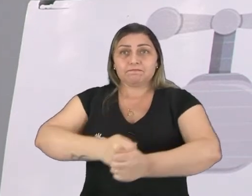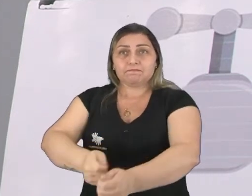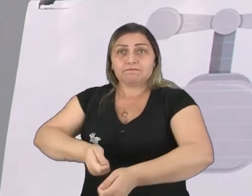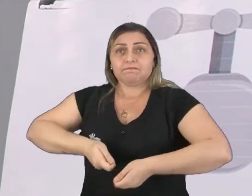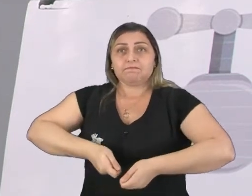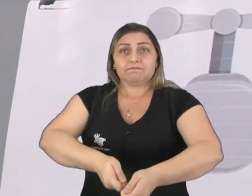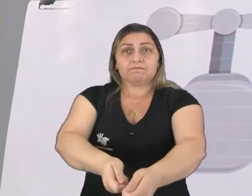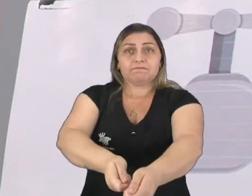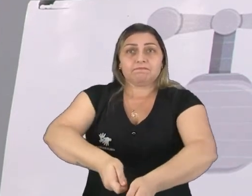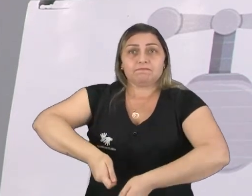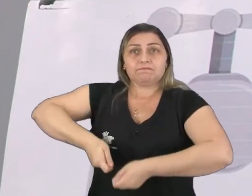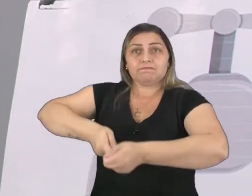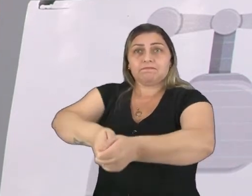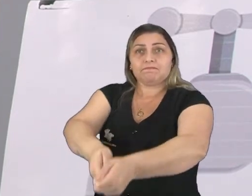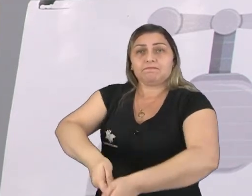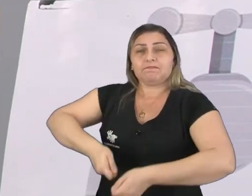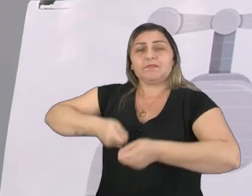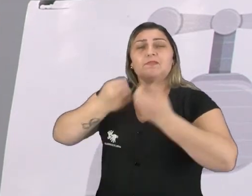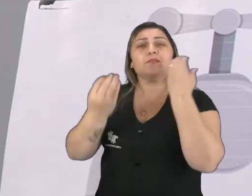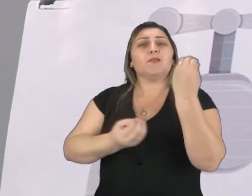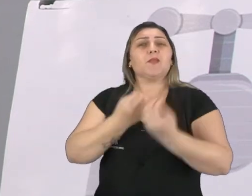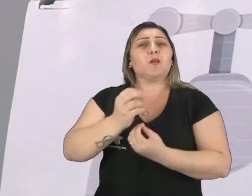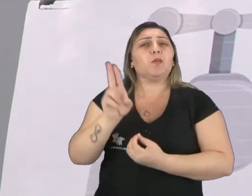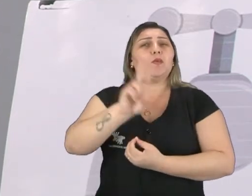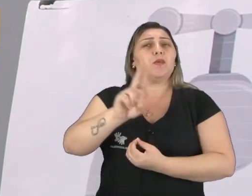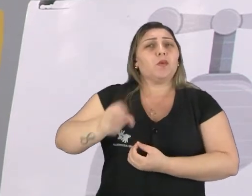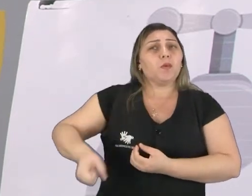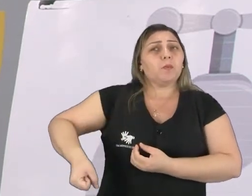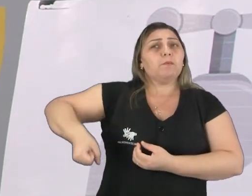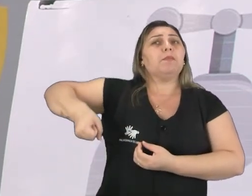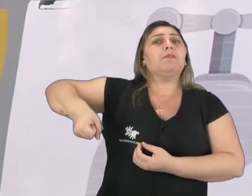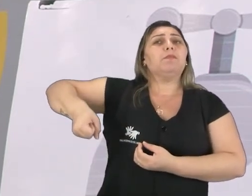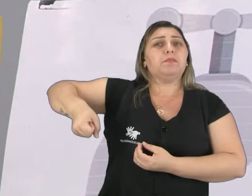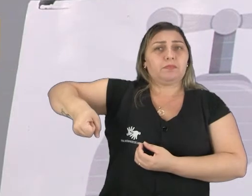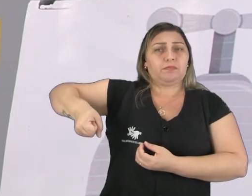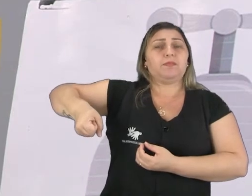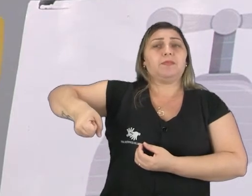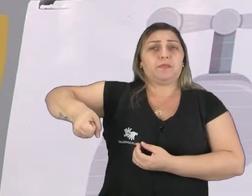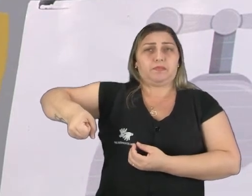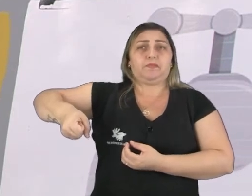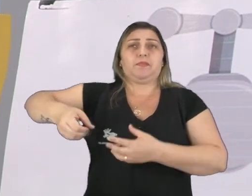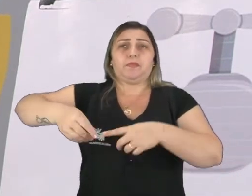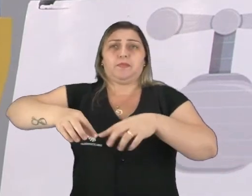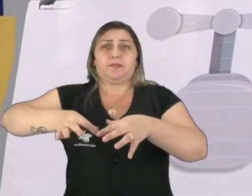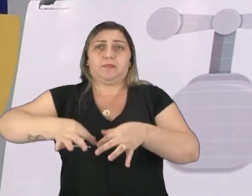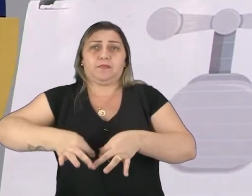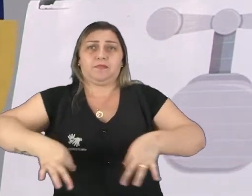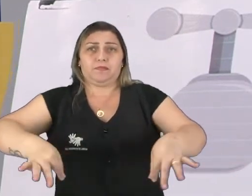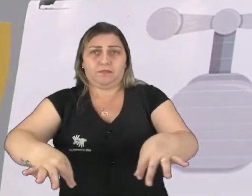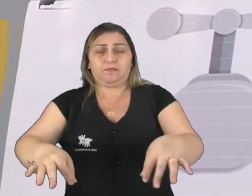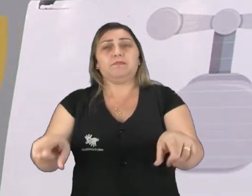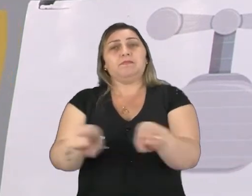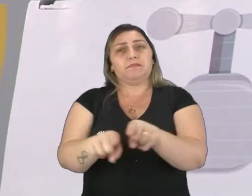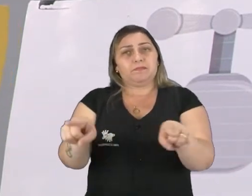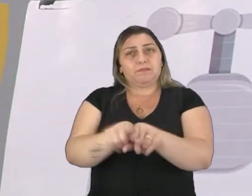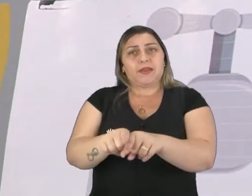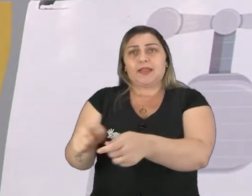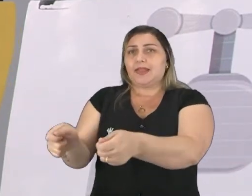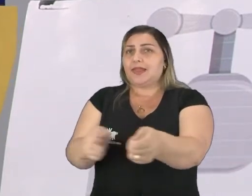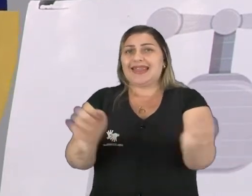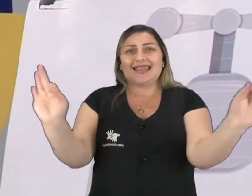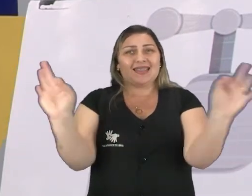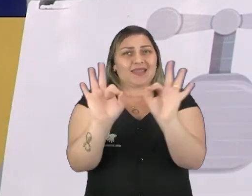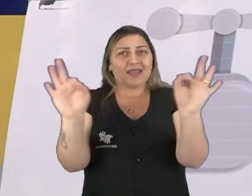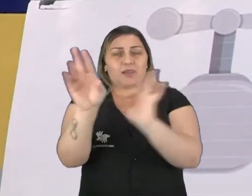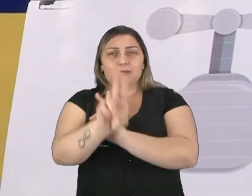chão, a calçada, né? De que forma ela utilizou? Ela utilizou um pano úmido, Veja que o balde está ali do lado.